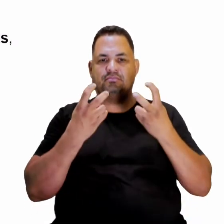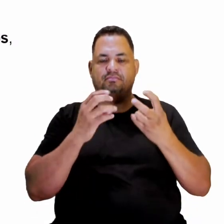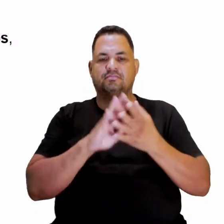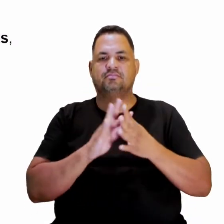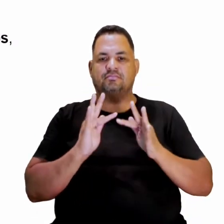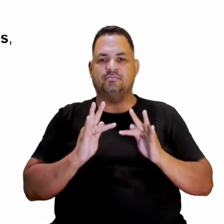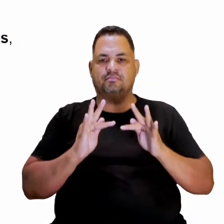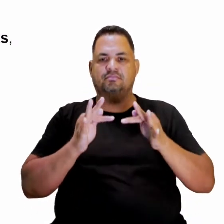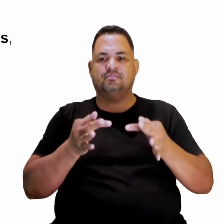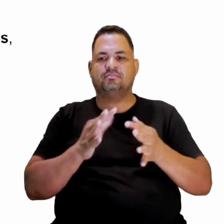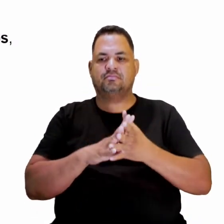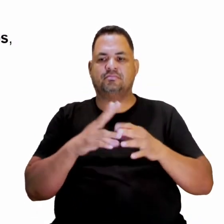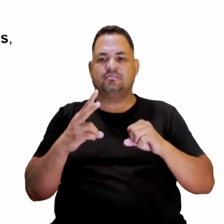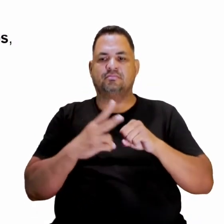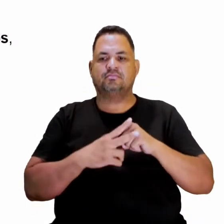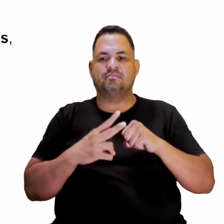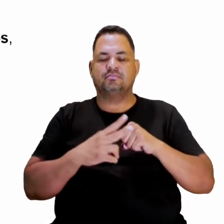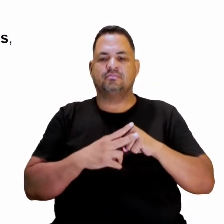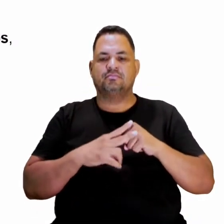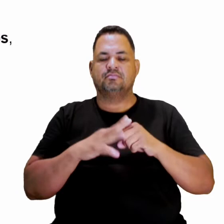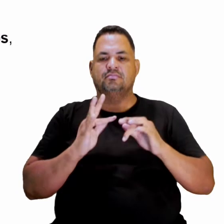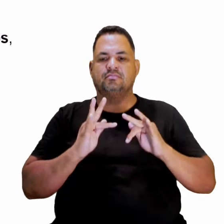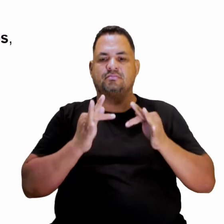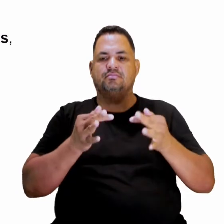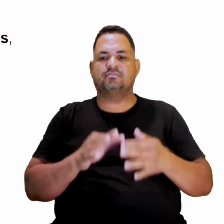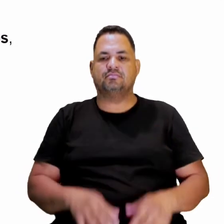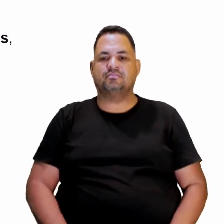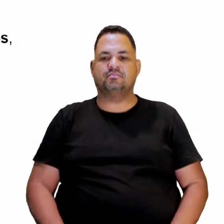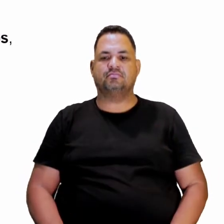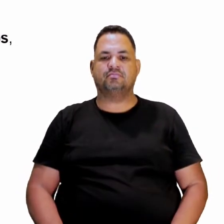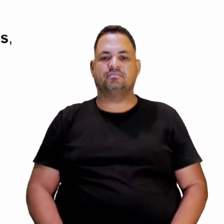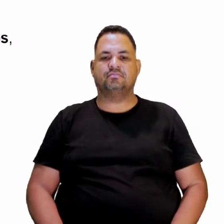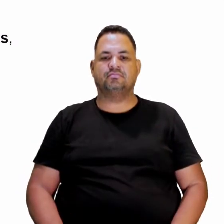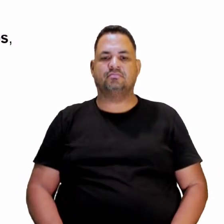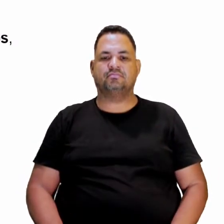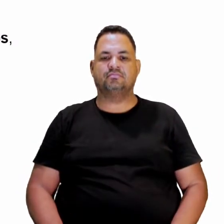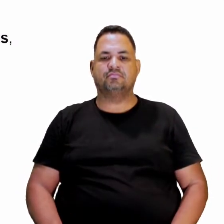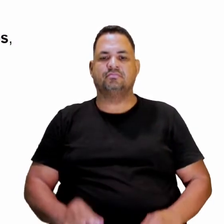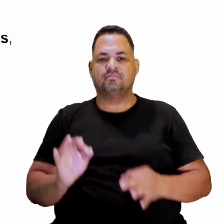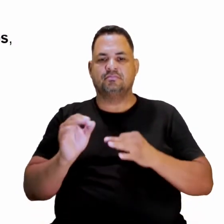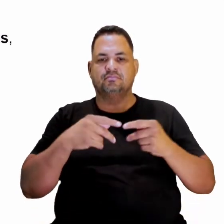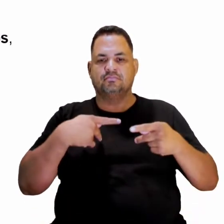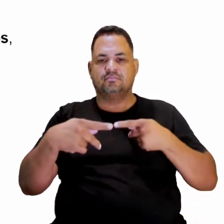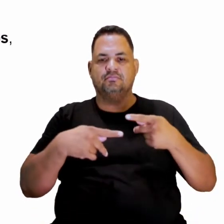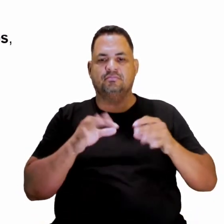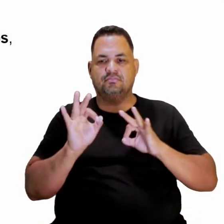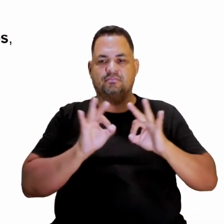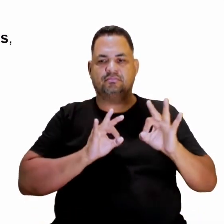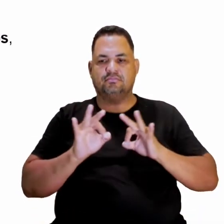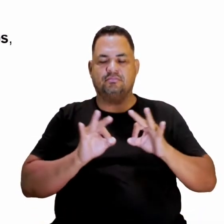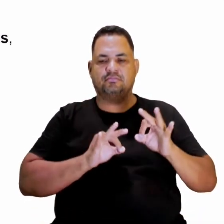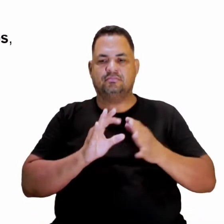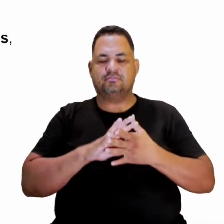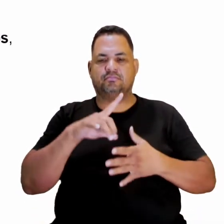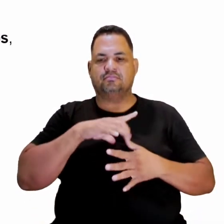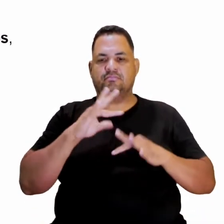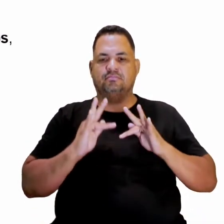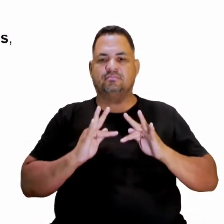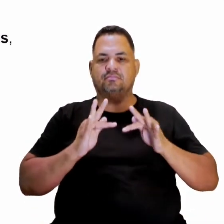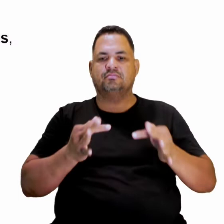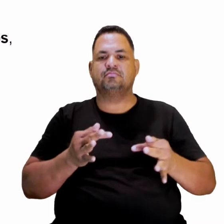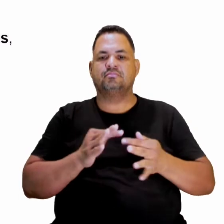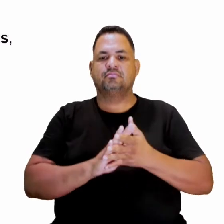o final desse verbo, o final dele, do verbo program, ele termina